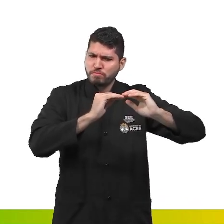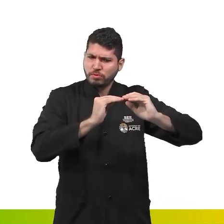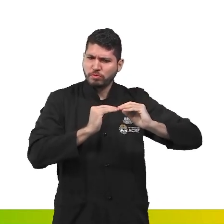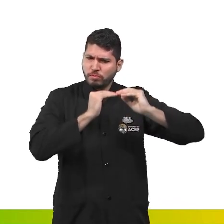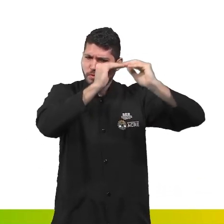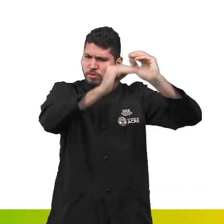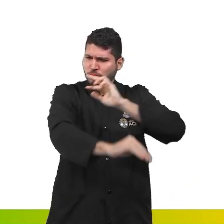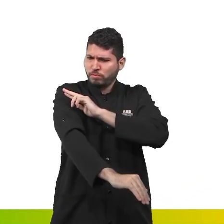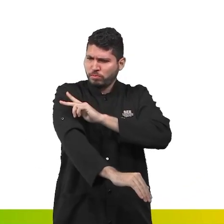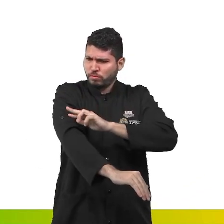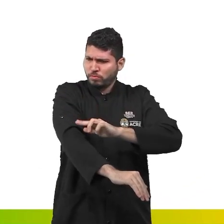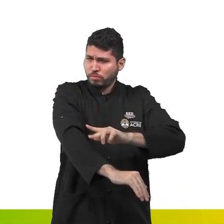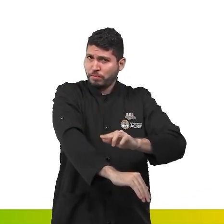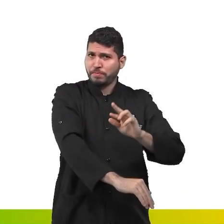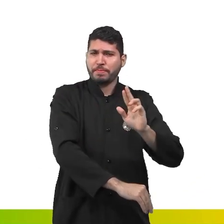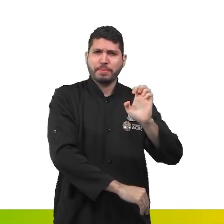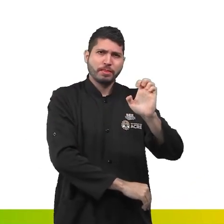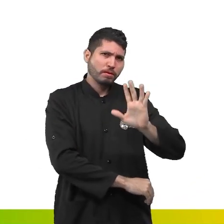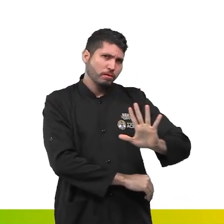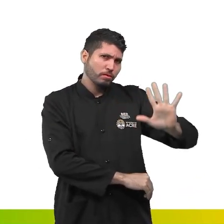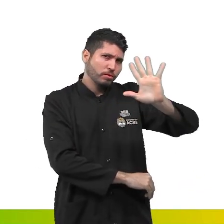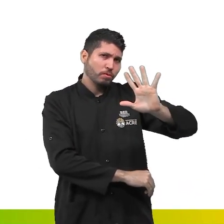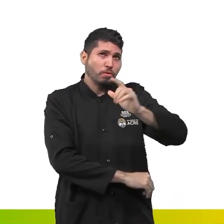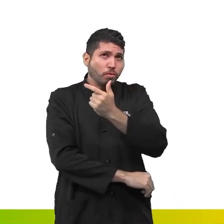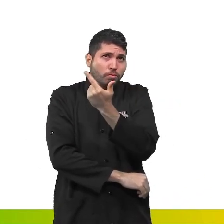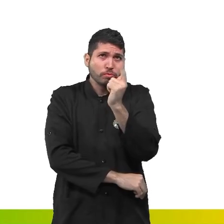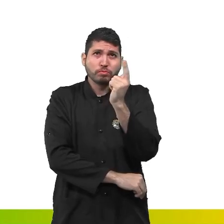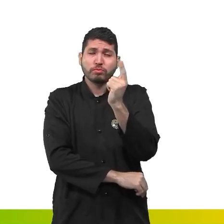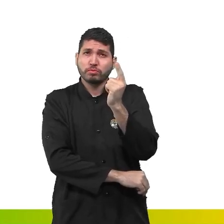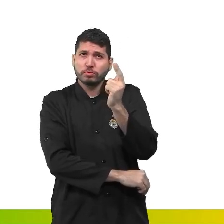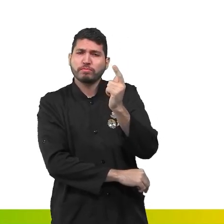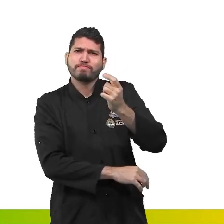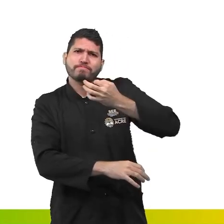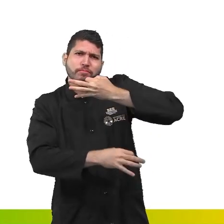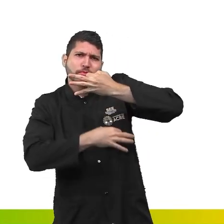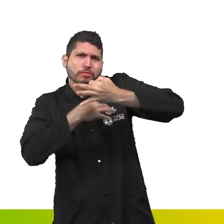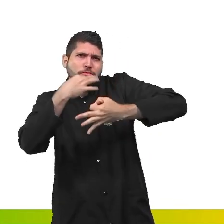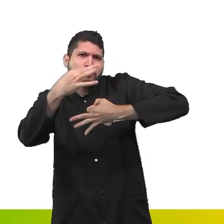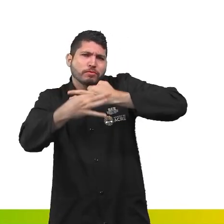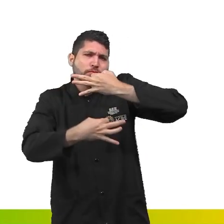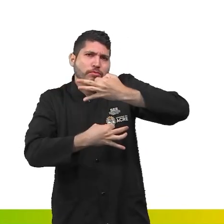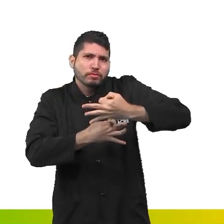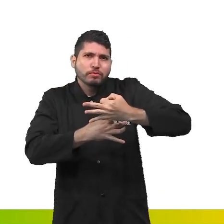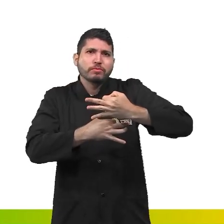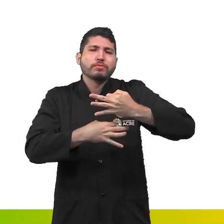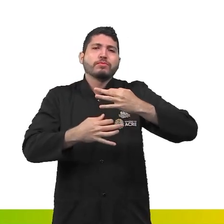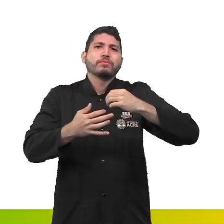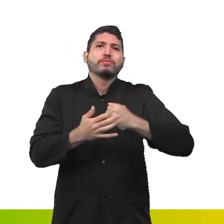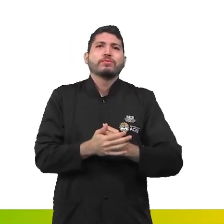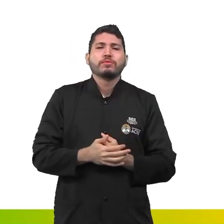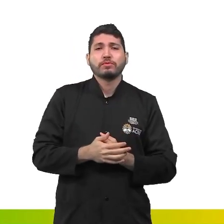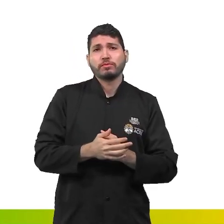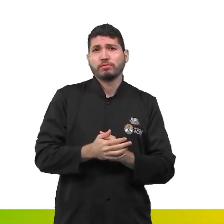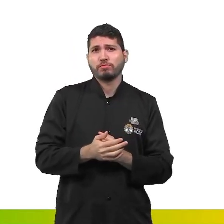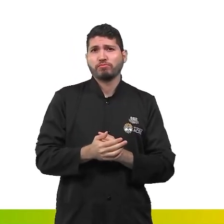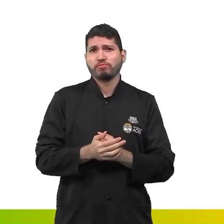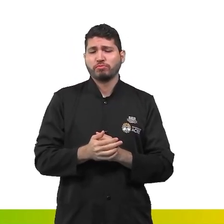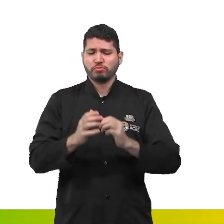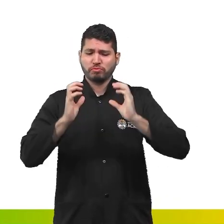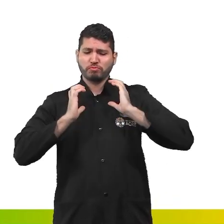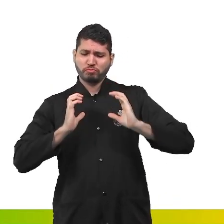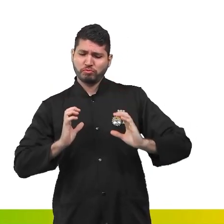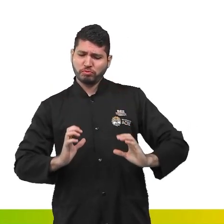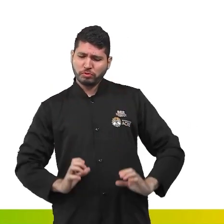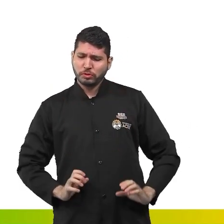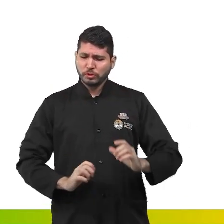racial europeia, enquanto outros criticavam o tratamento cruel e o